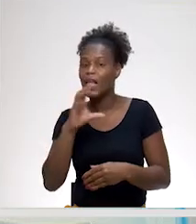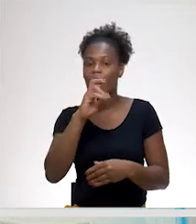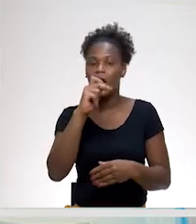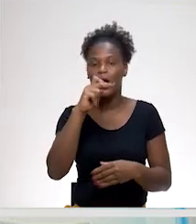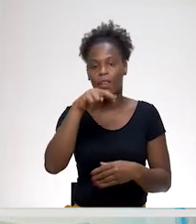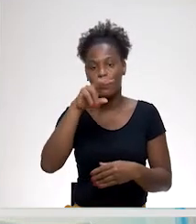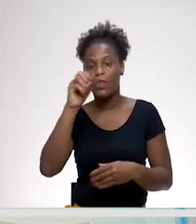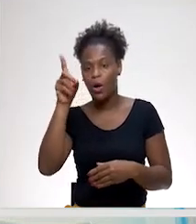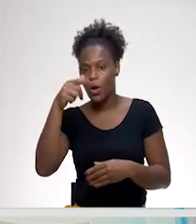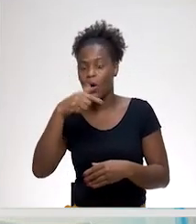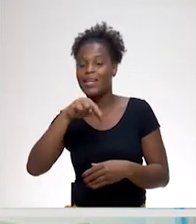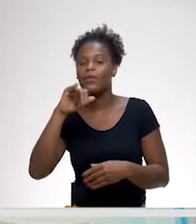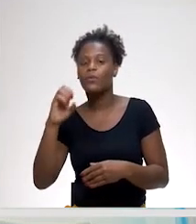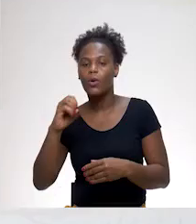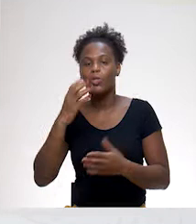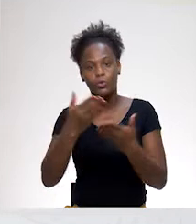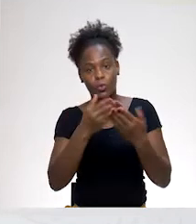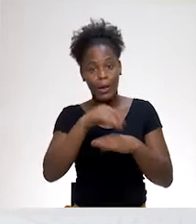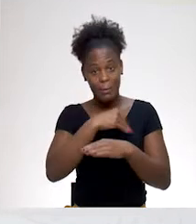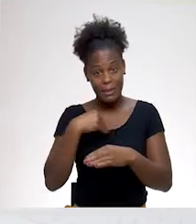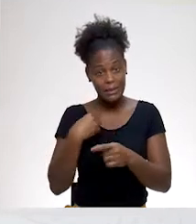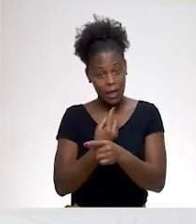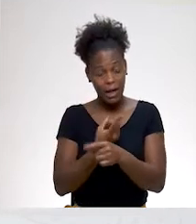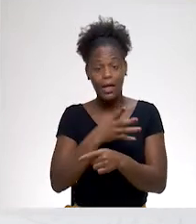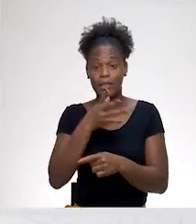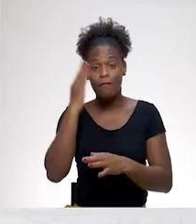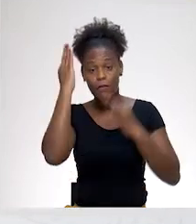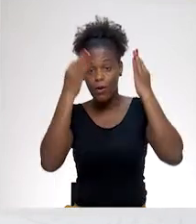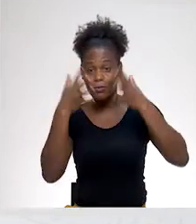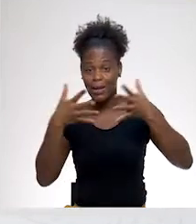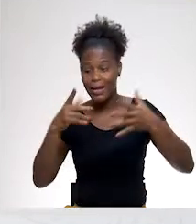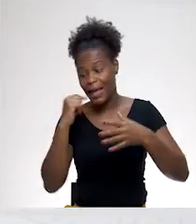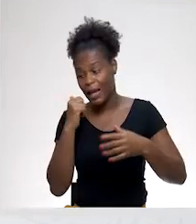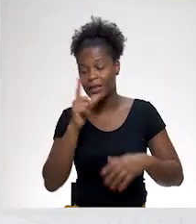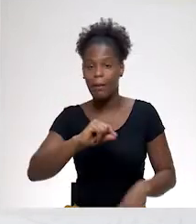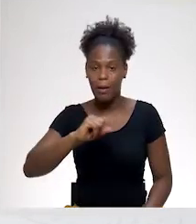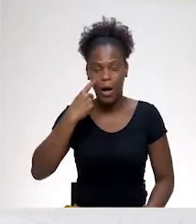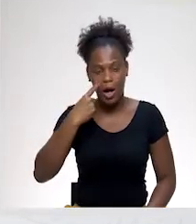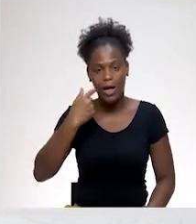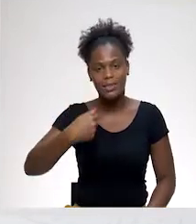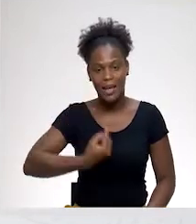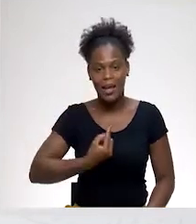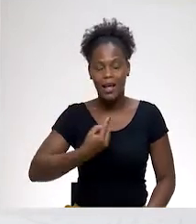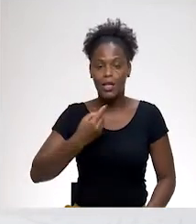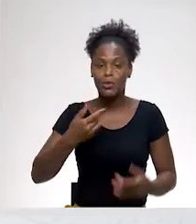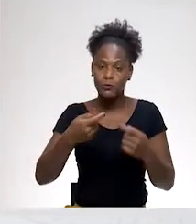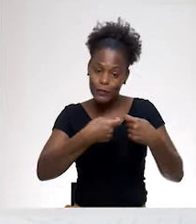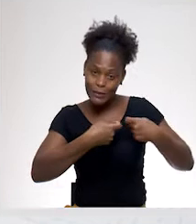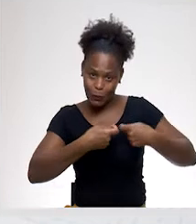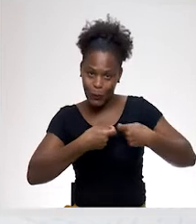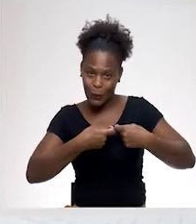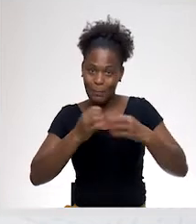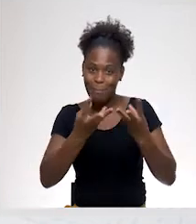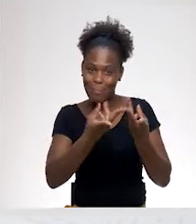também Medicina e, além de ser considerado um grande filósofo, era conhecido como